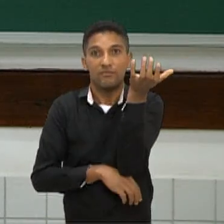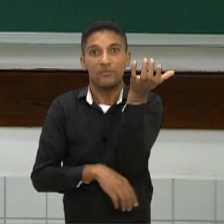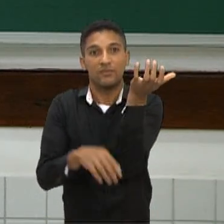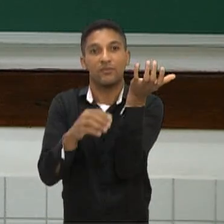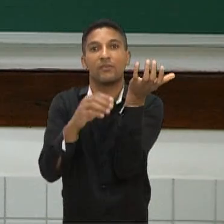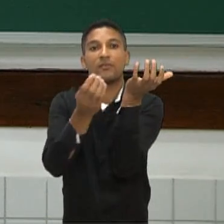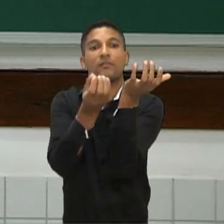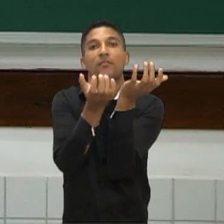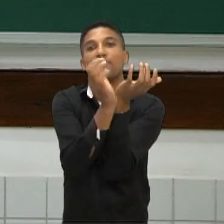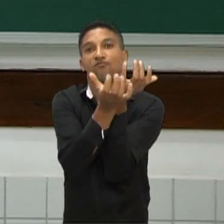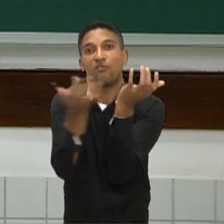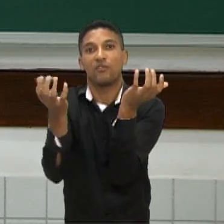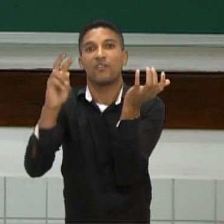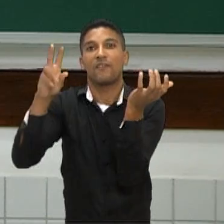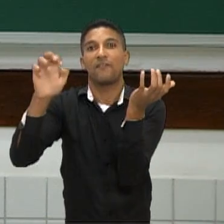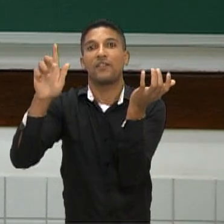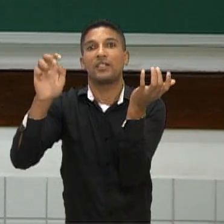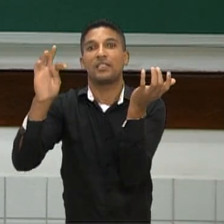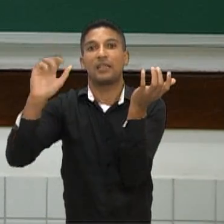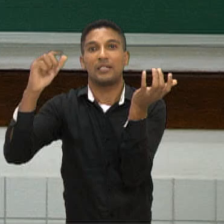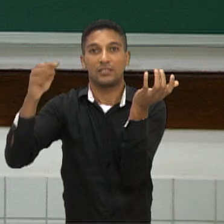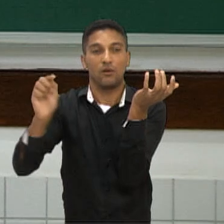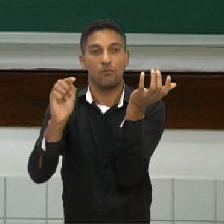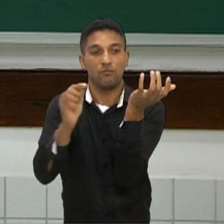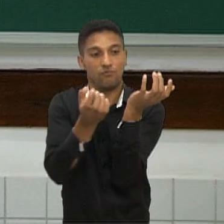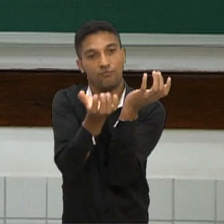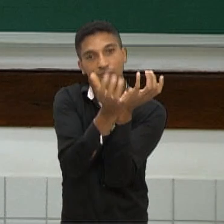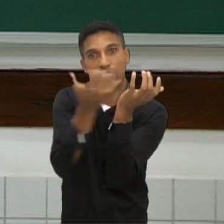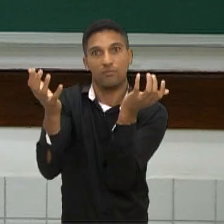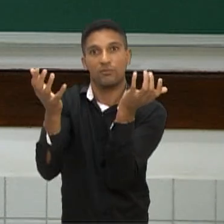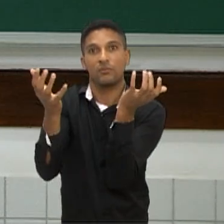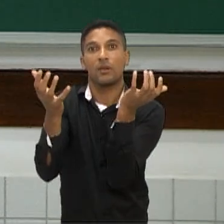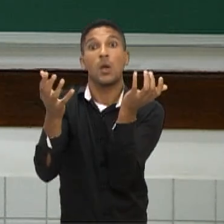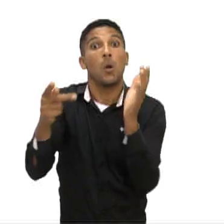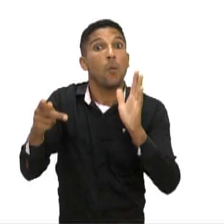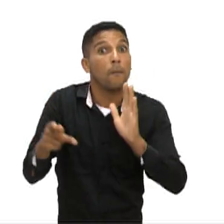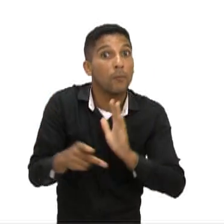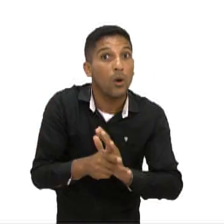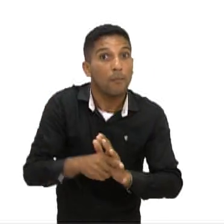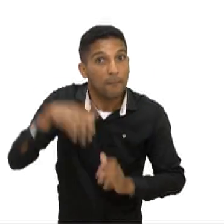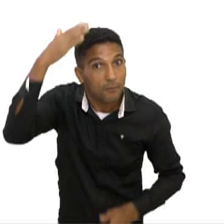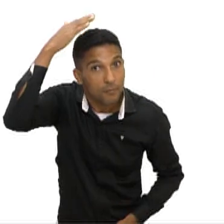Paraná? Tempinho para vocês responderem e a gente volta daqui a pouco.